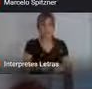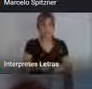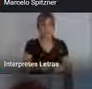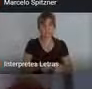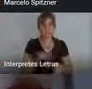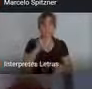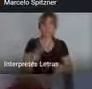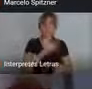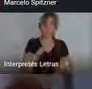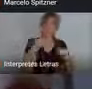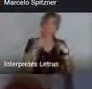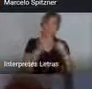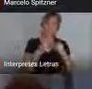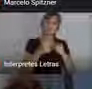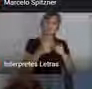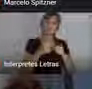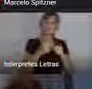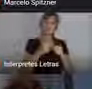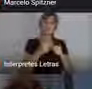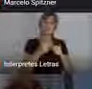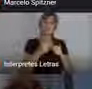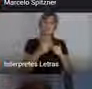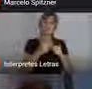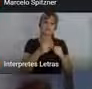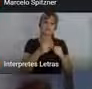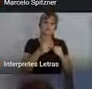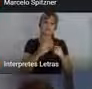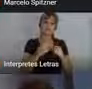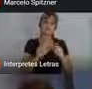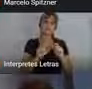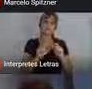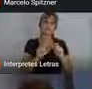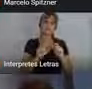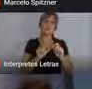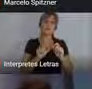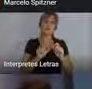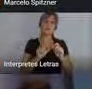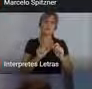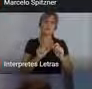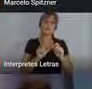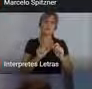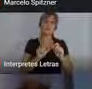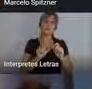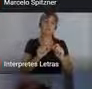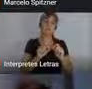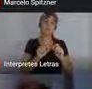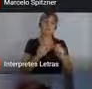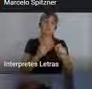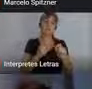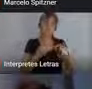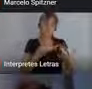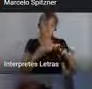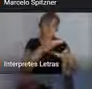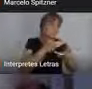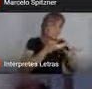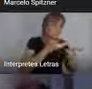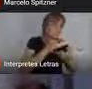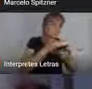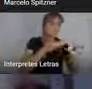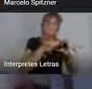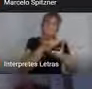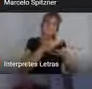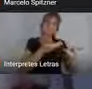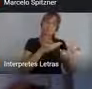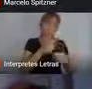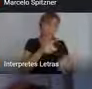ela precisa receber, essa comunidade precisa receber esse retorno da pesquisa, Né? Os resultados dessa pesquisa precisam circular